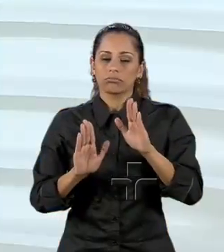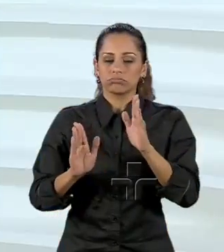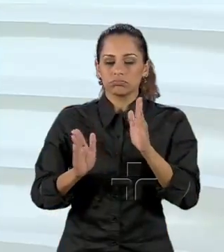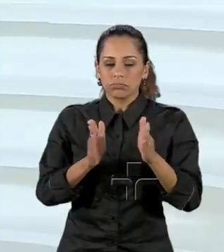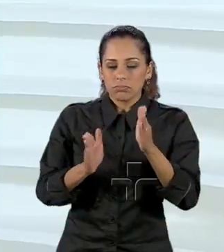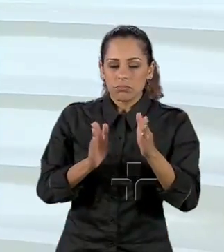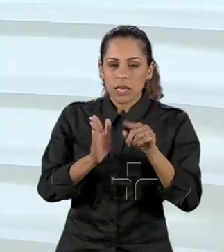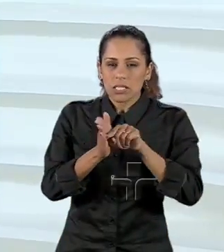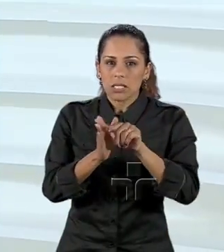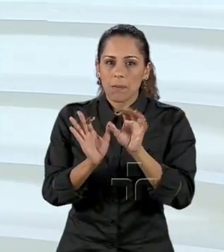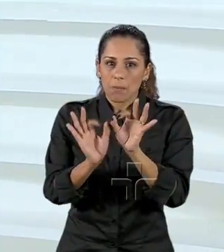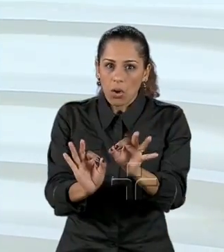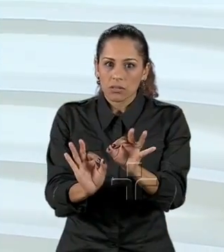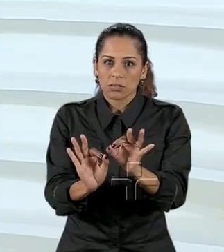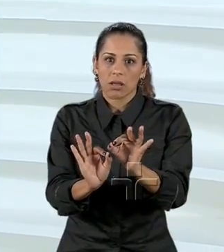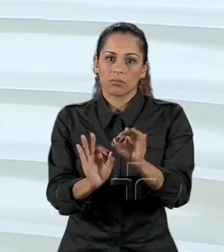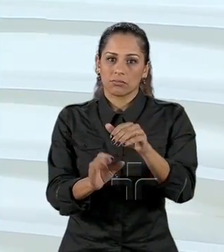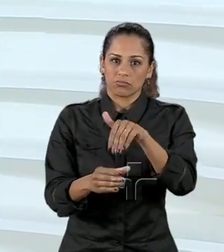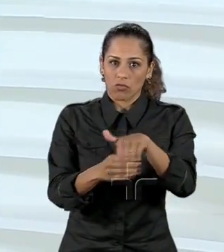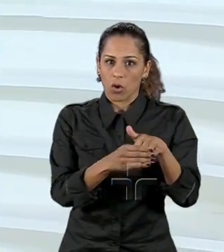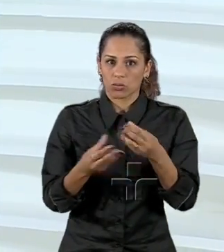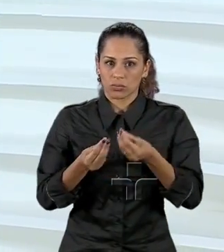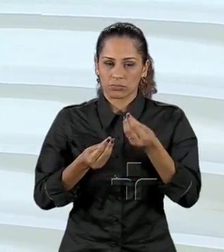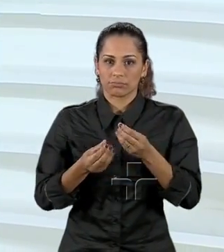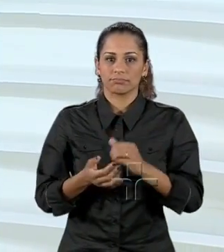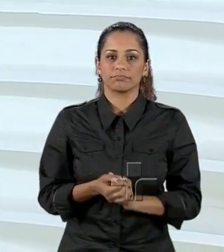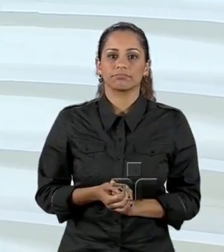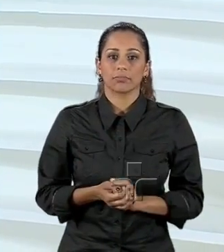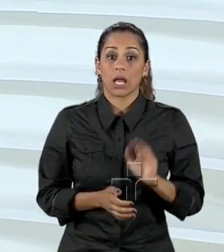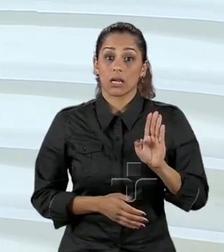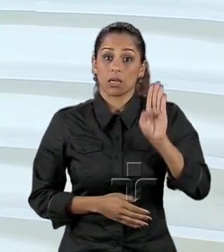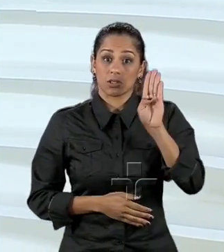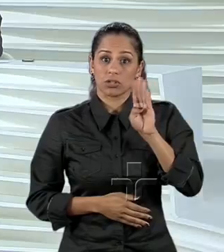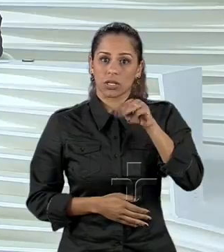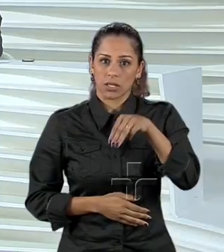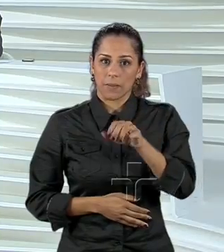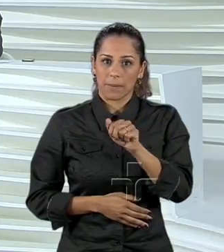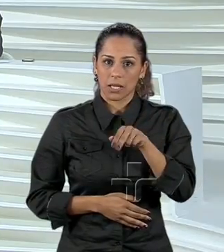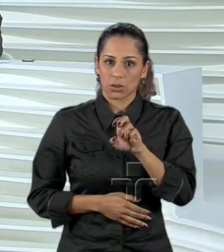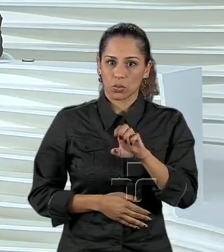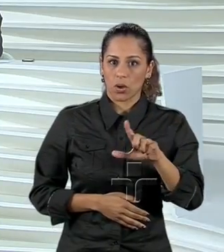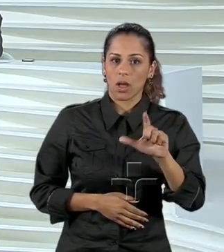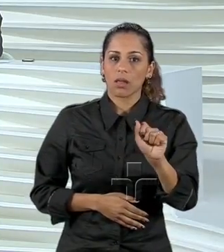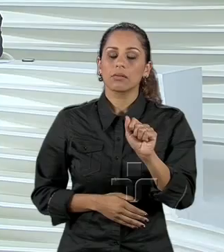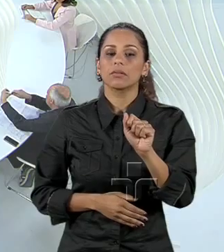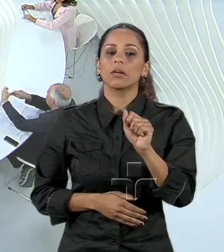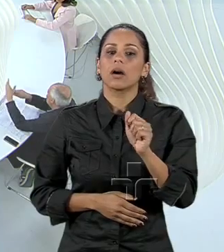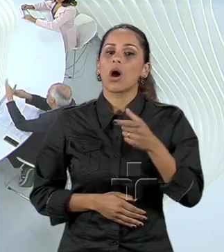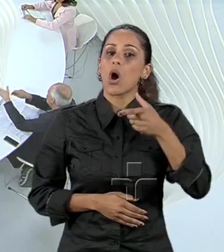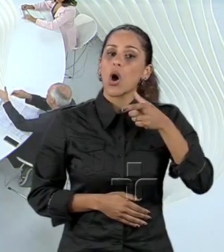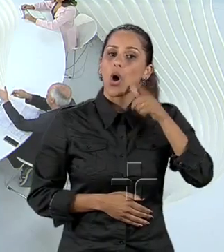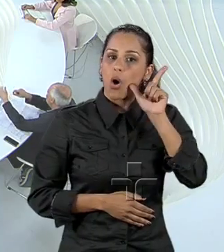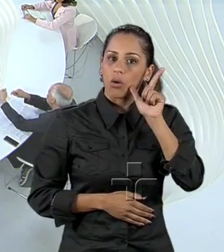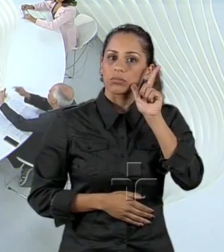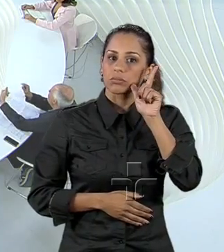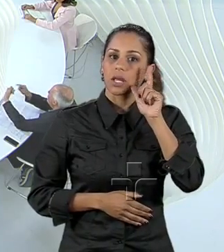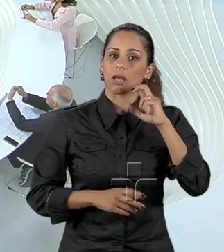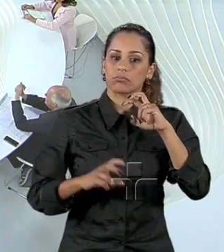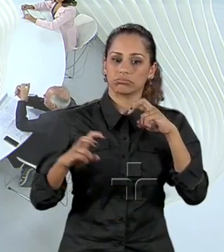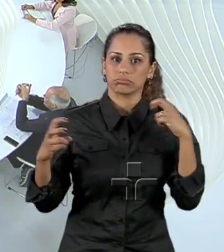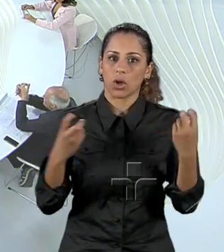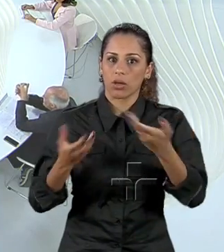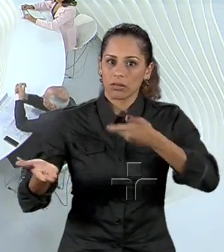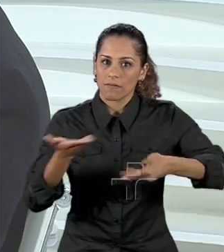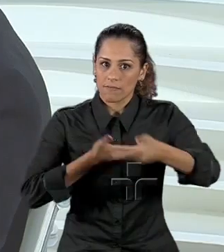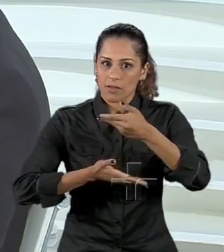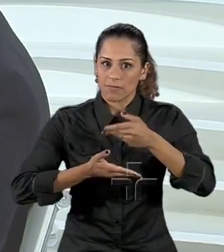eleitor. A pré-candidata à presidência da República pelo PCdoB, Manuela Dávila, falou sobre o assunto ontem no programa Roda Viva da